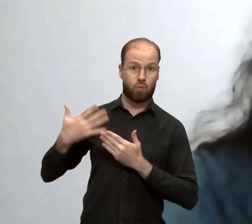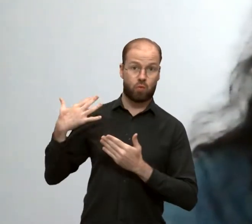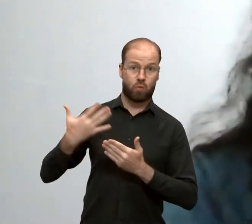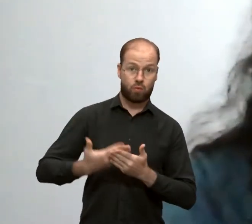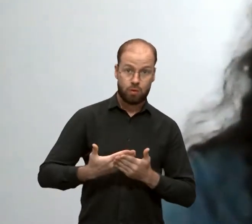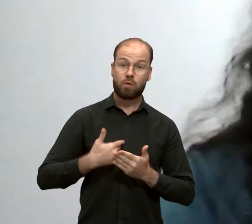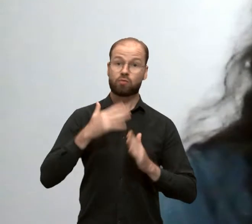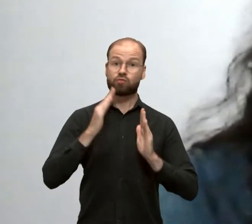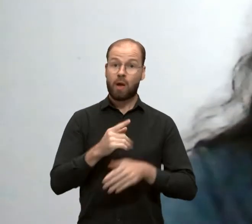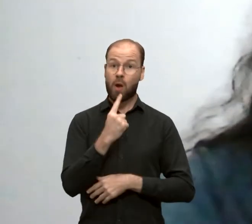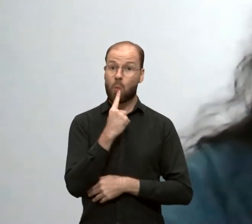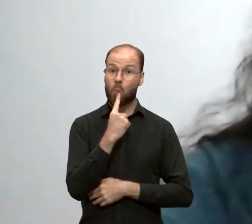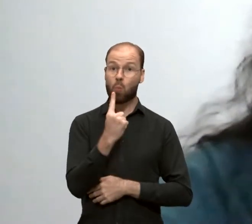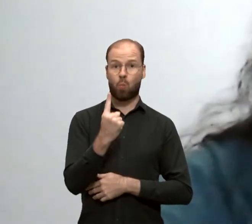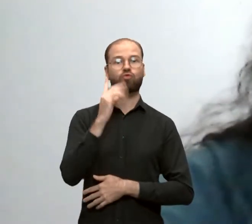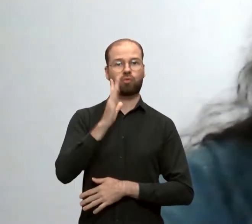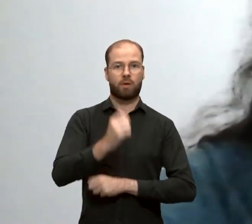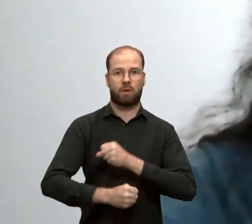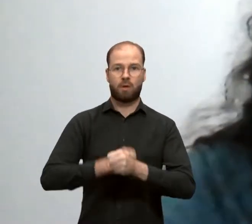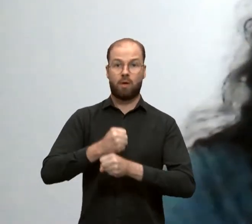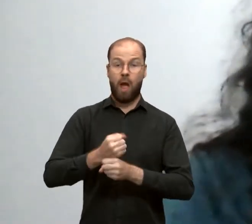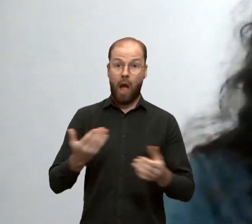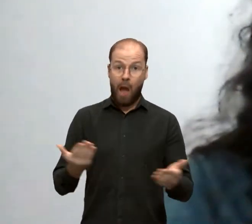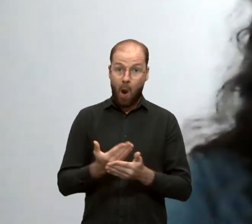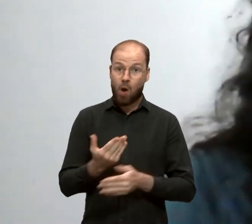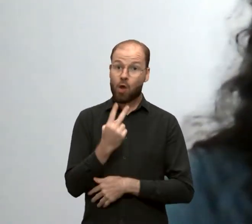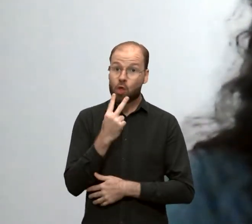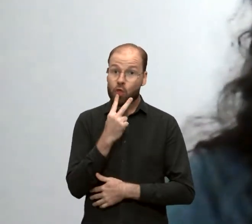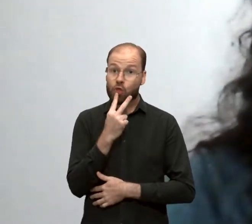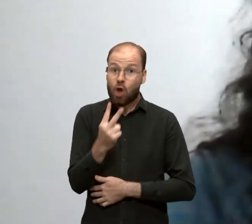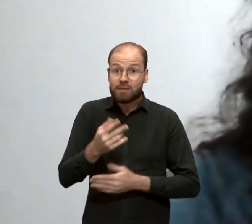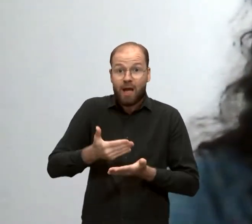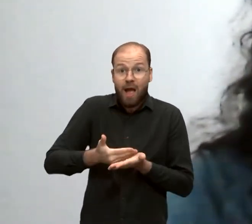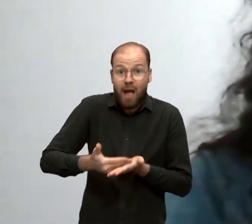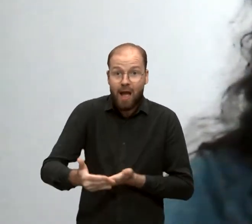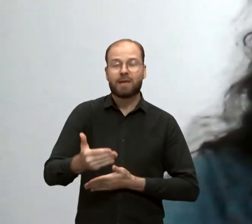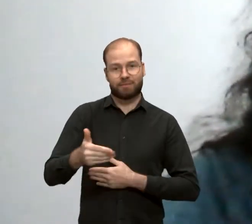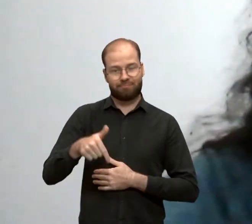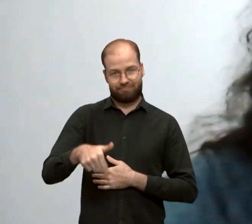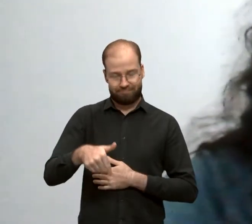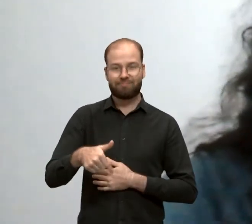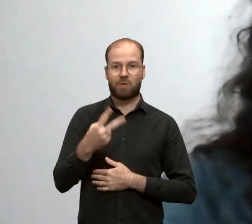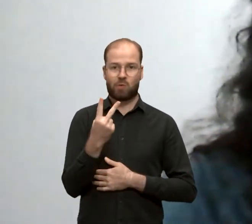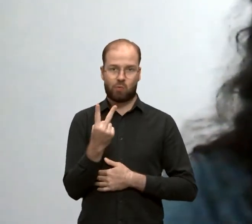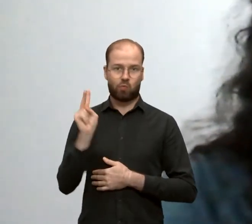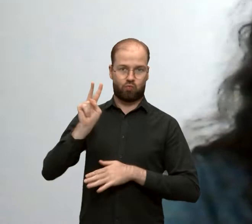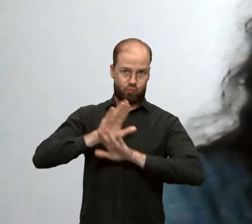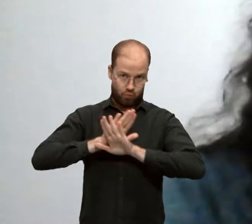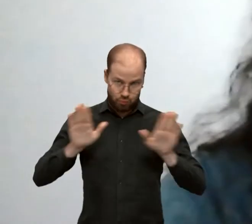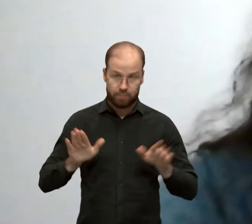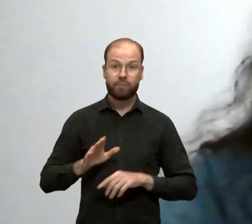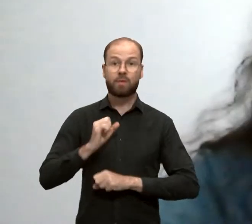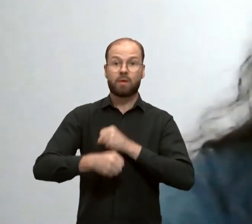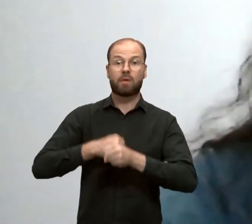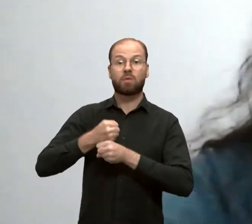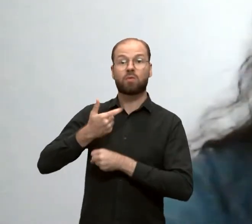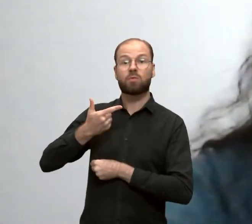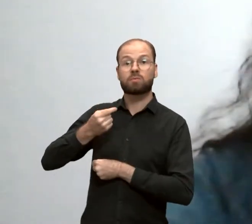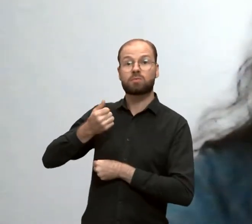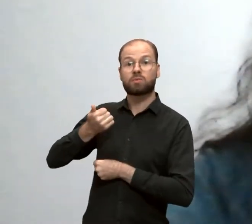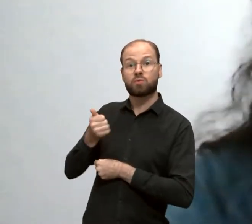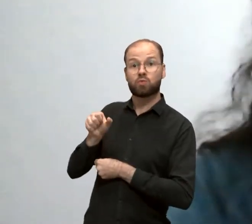primeiro ano, estou no segundo e último ano. Em 2018, eu fazia parte